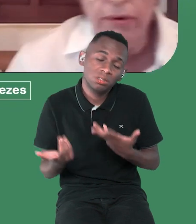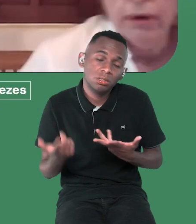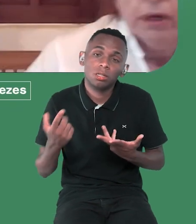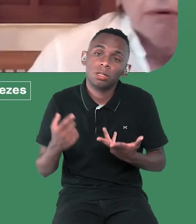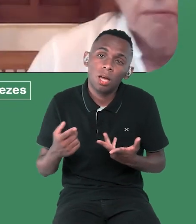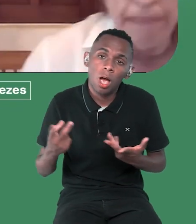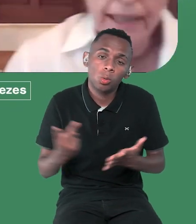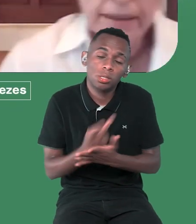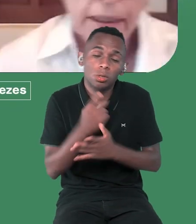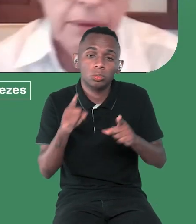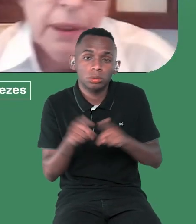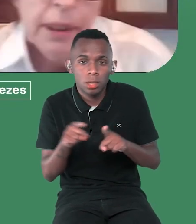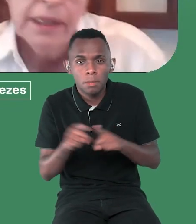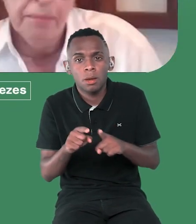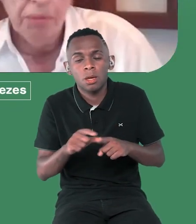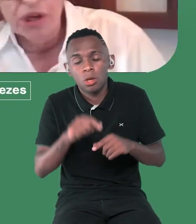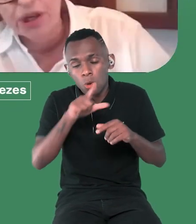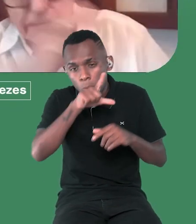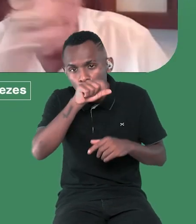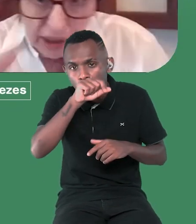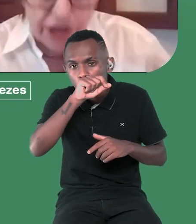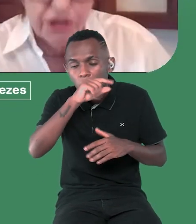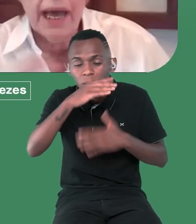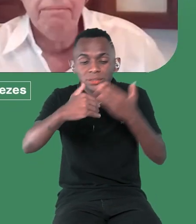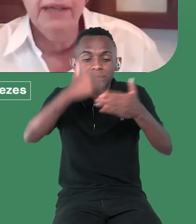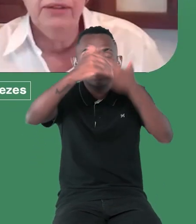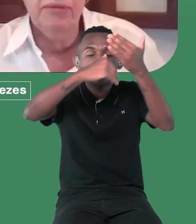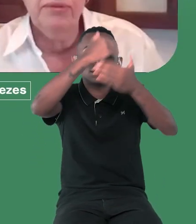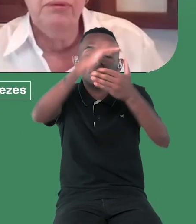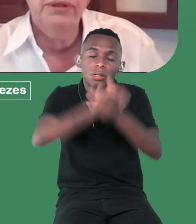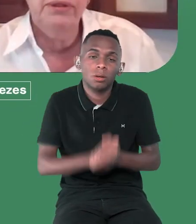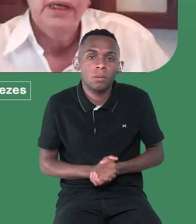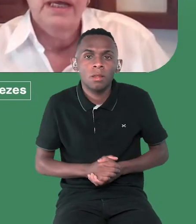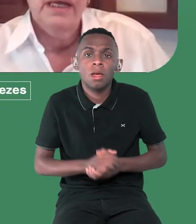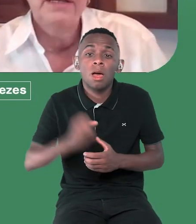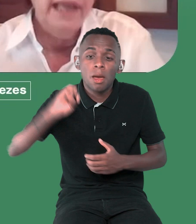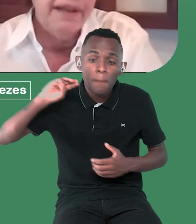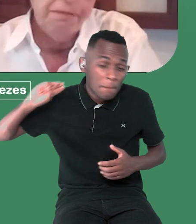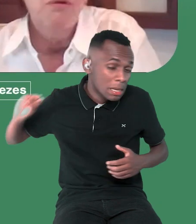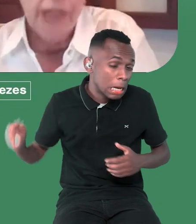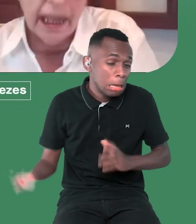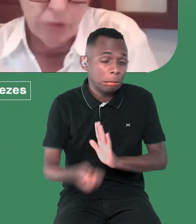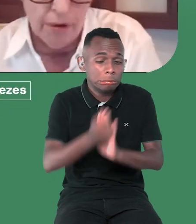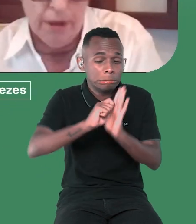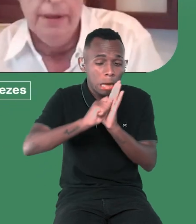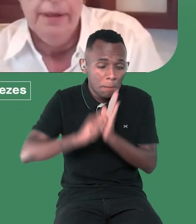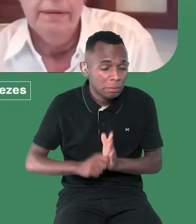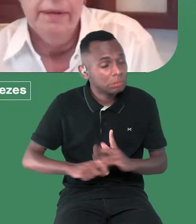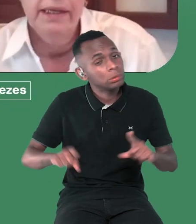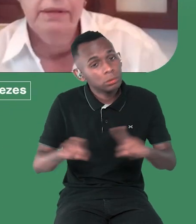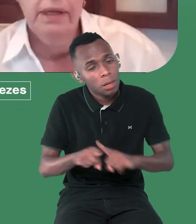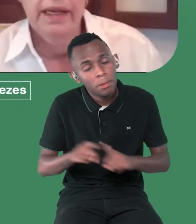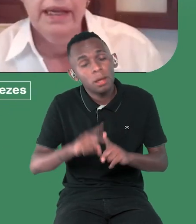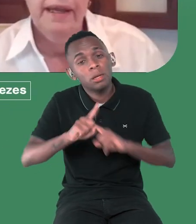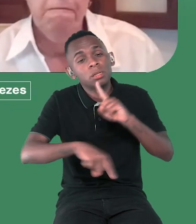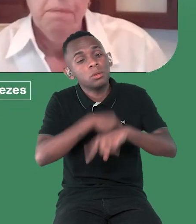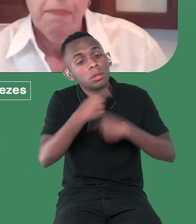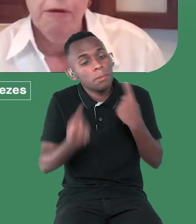também com o pássaro, depois de milhões de rabiscos e tudo, aí eu levo para o computador.